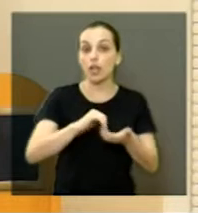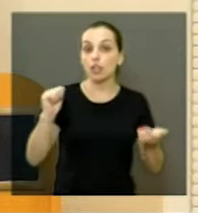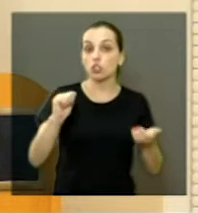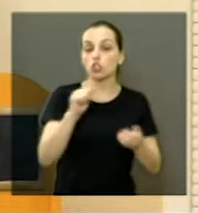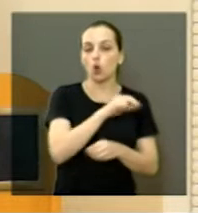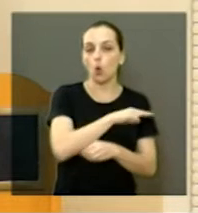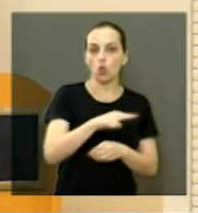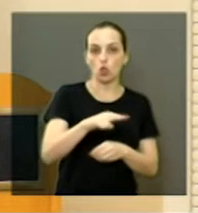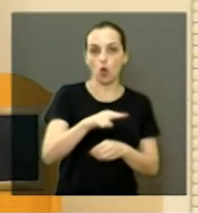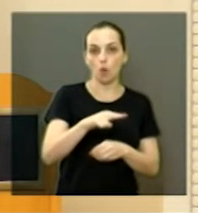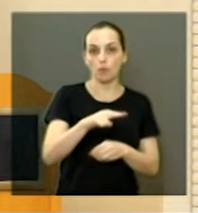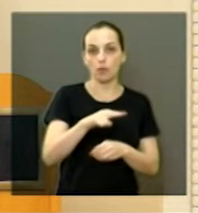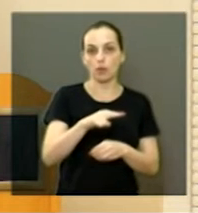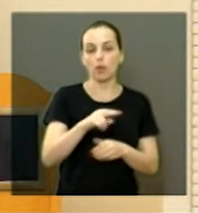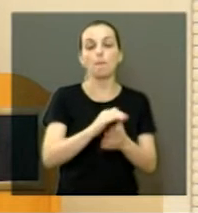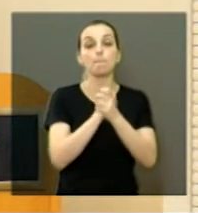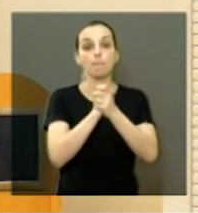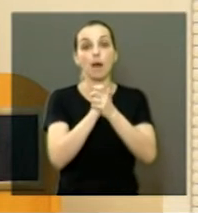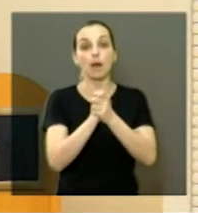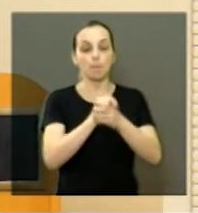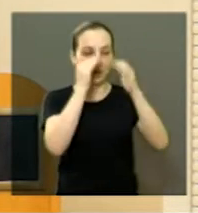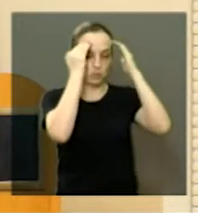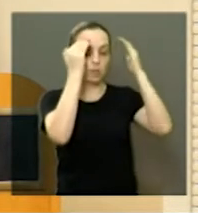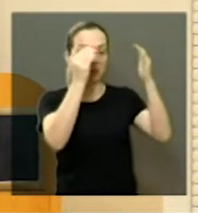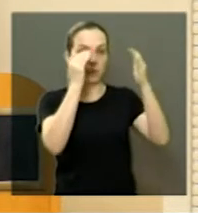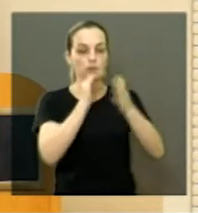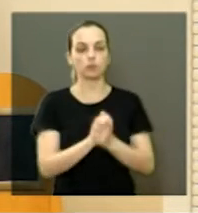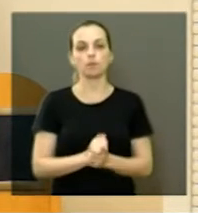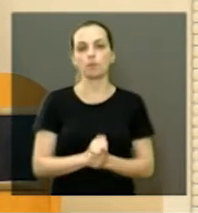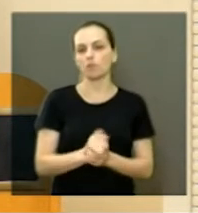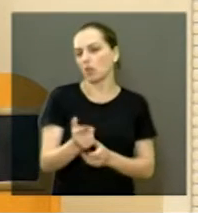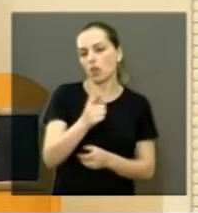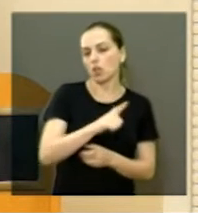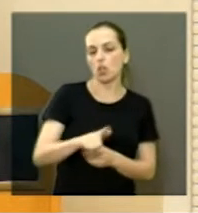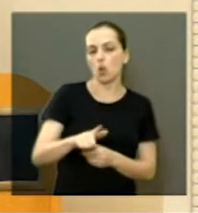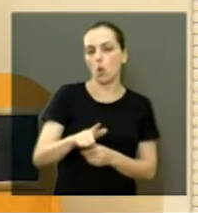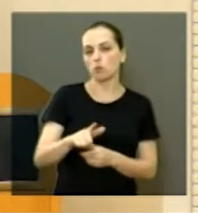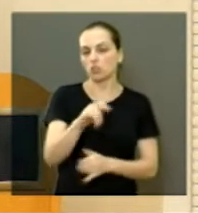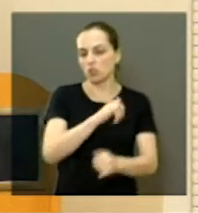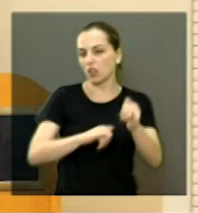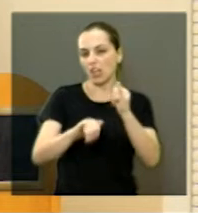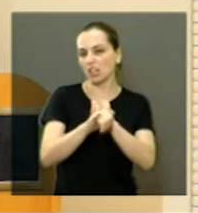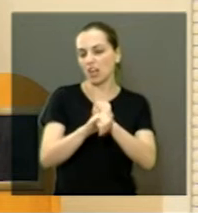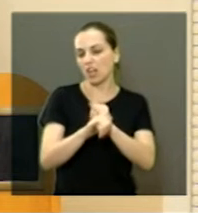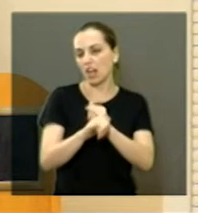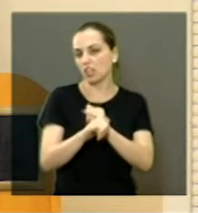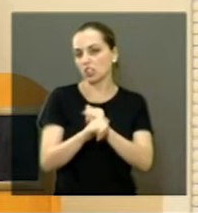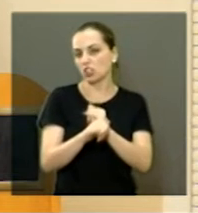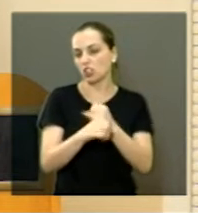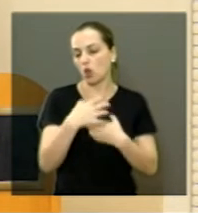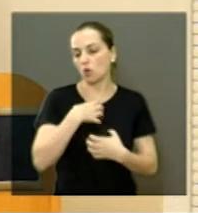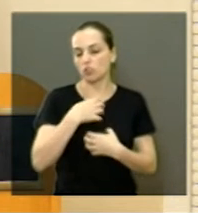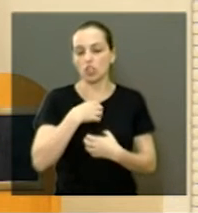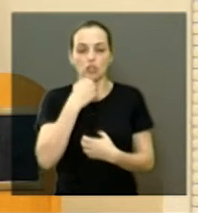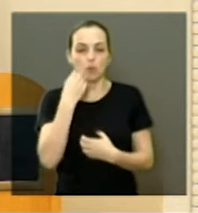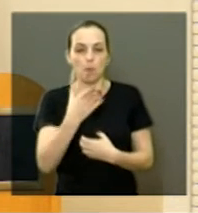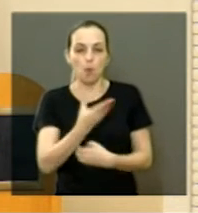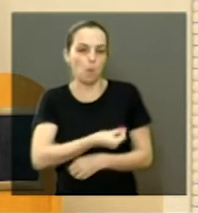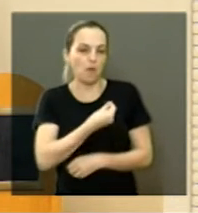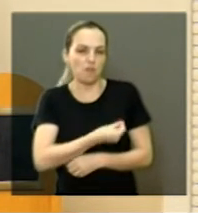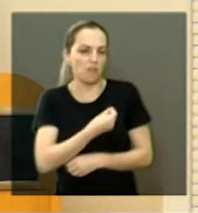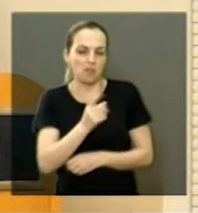parabéns você merece nosso respeito tem gente que essa mídia social pelo lado bom ora a vida não é só o lado bom nós temos que